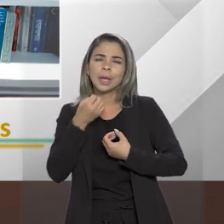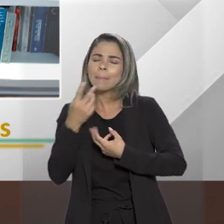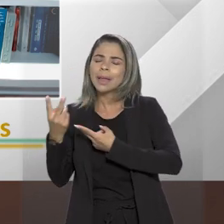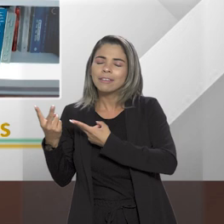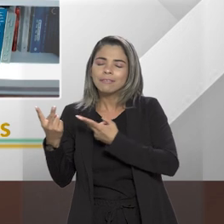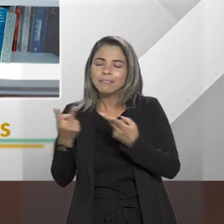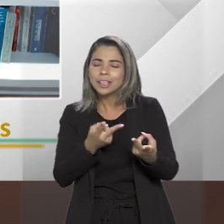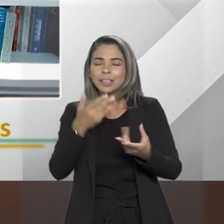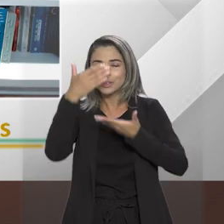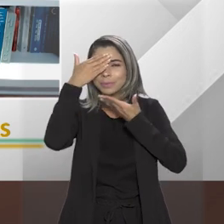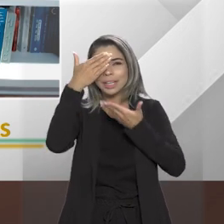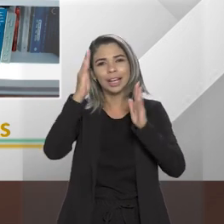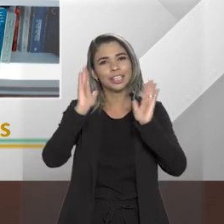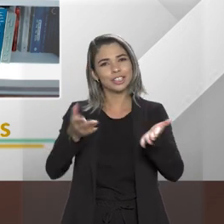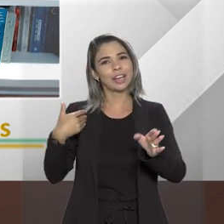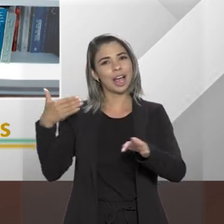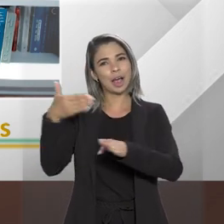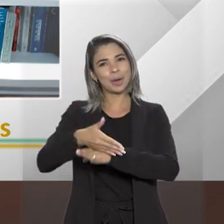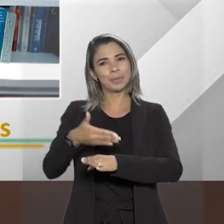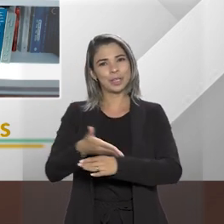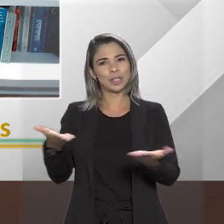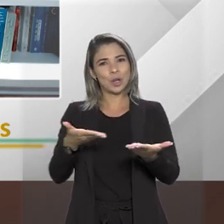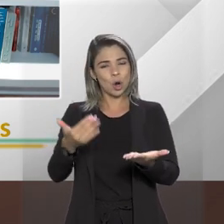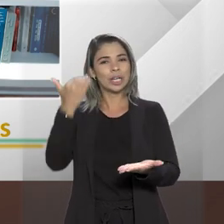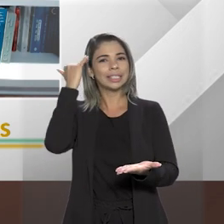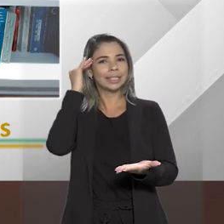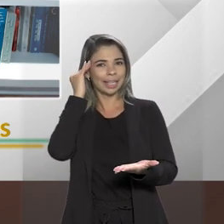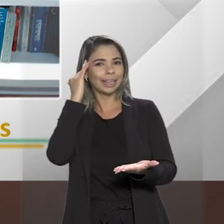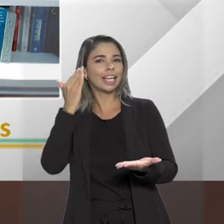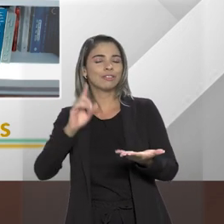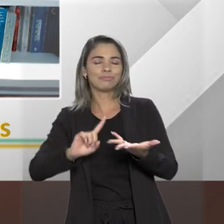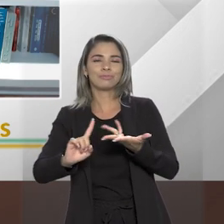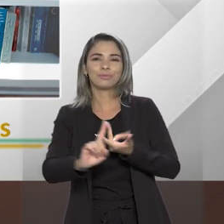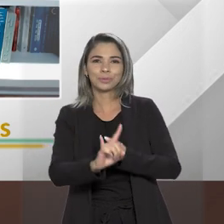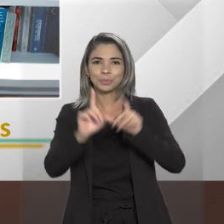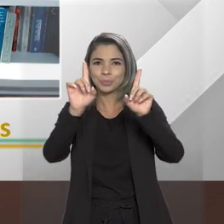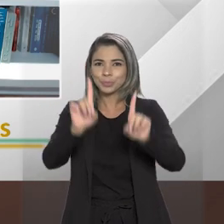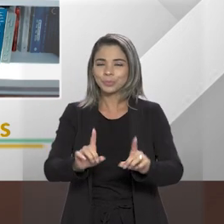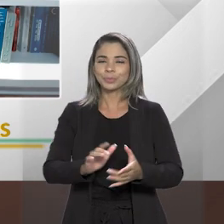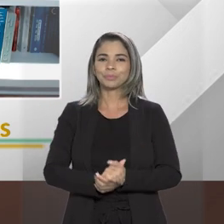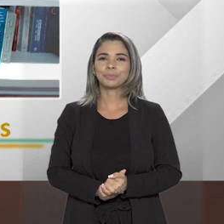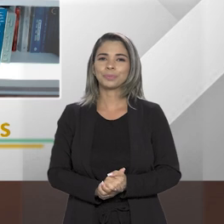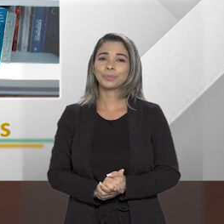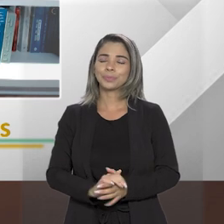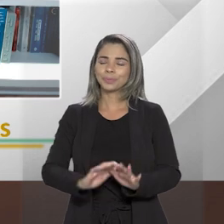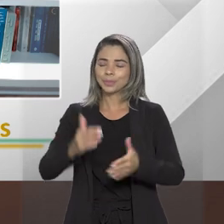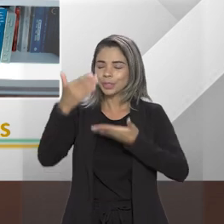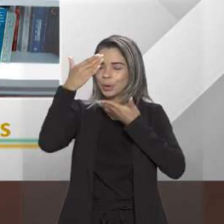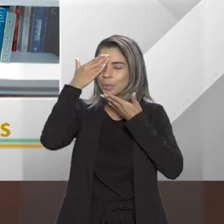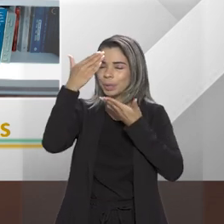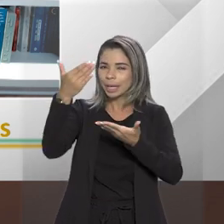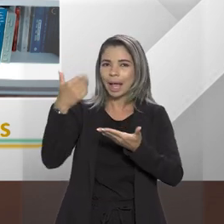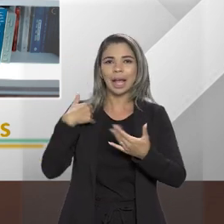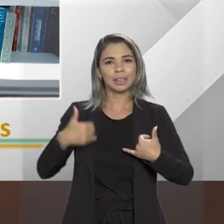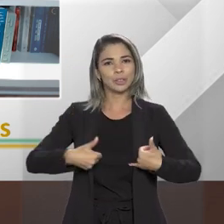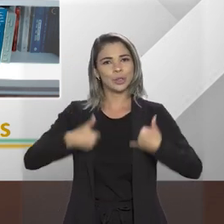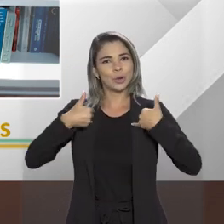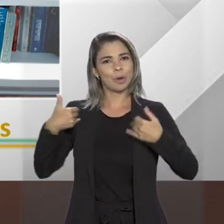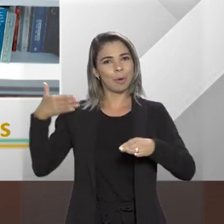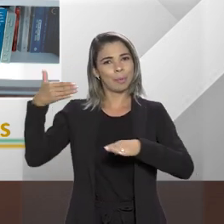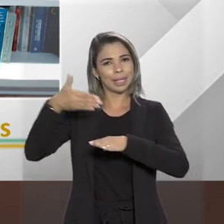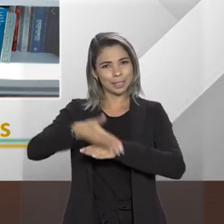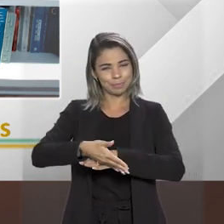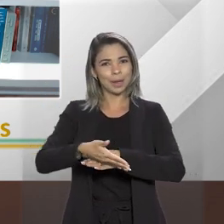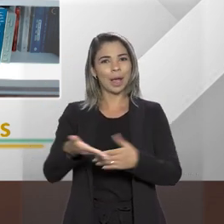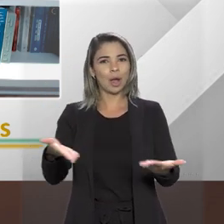obrigada desde já pela participação aqui no Entender Direito. Obrigado, Fátima. É uma alegria, uma honra participar do seu programa.